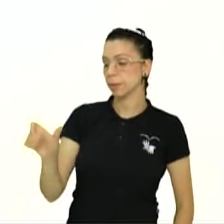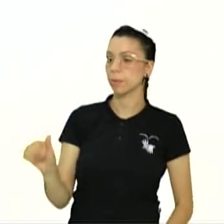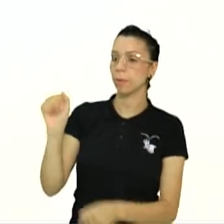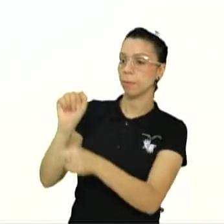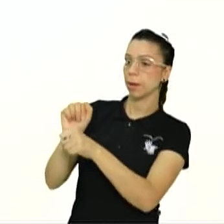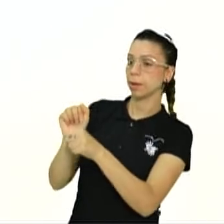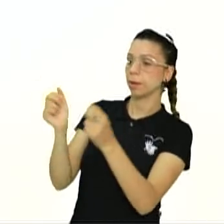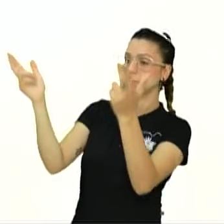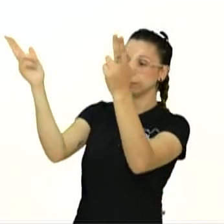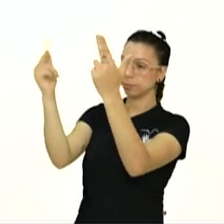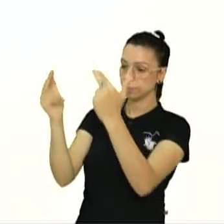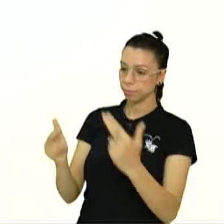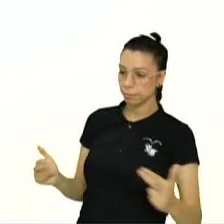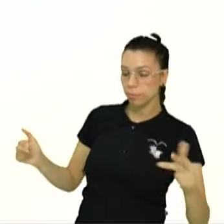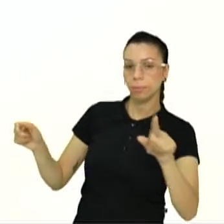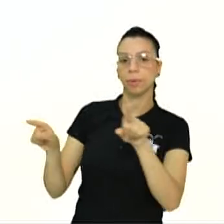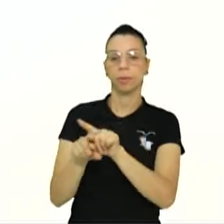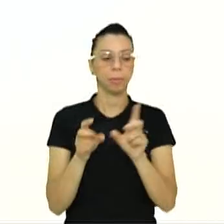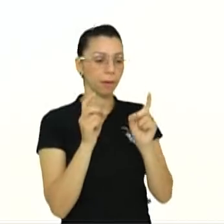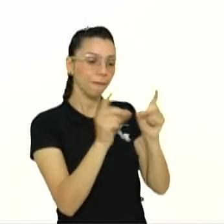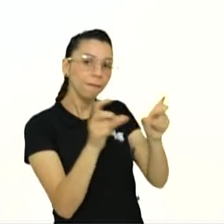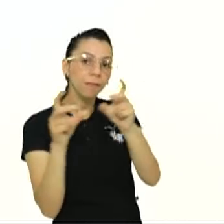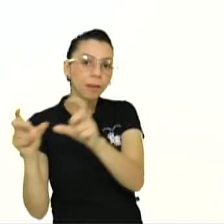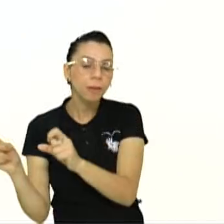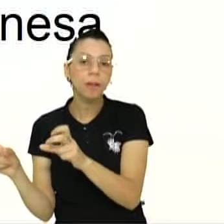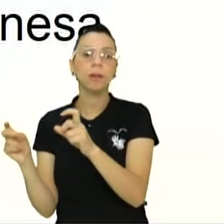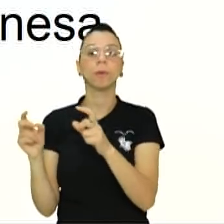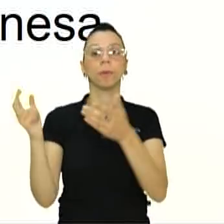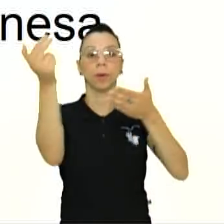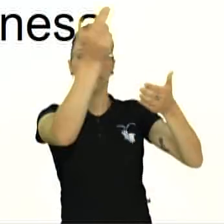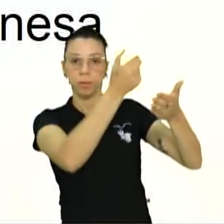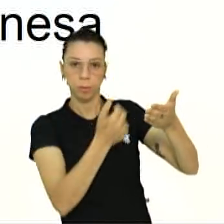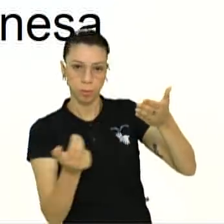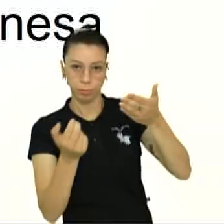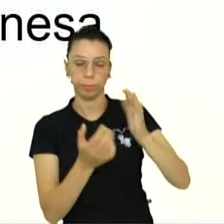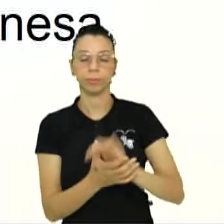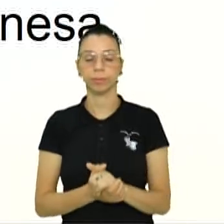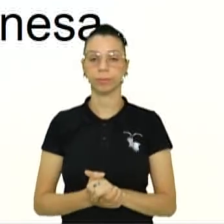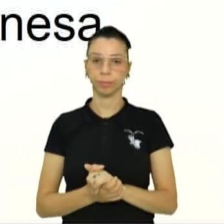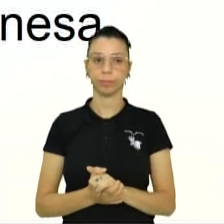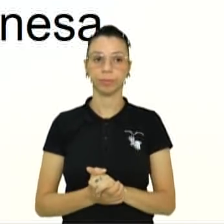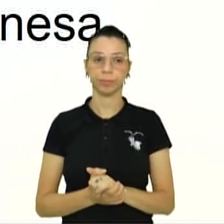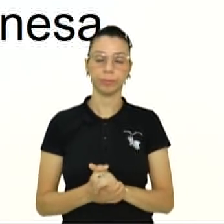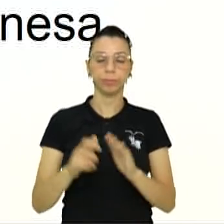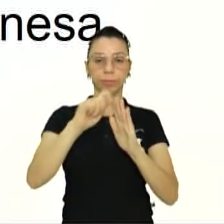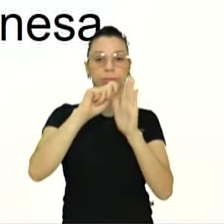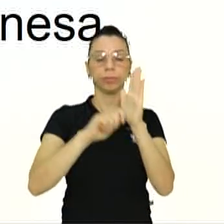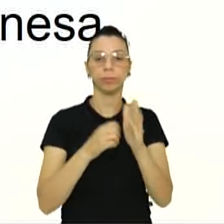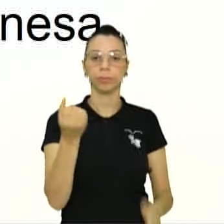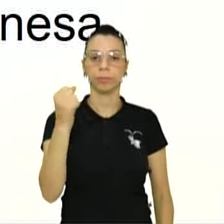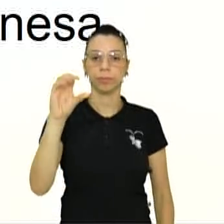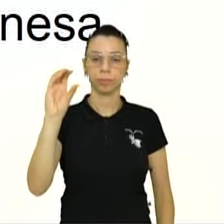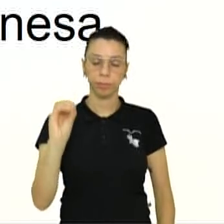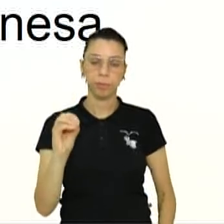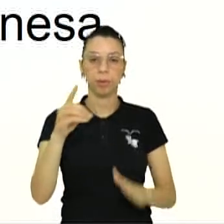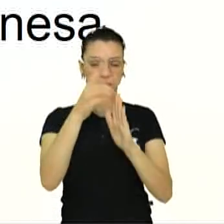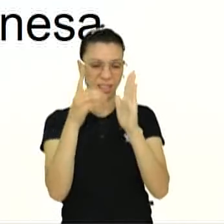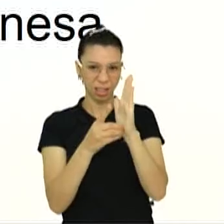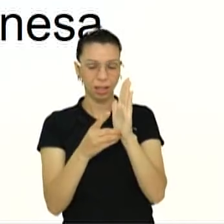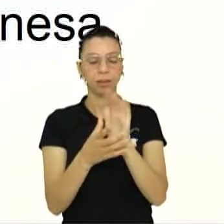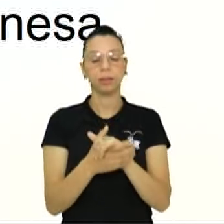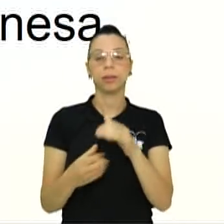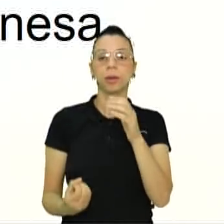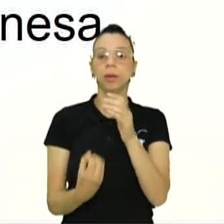ao público e comercialização das obras. Na década de 80, surgiram vários